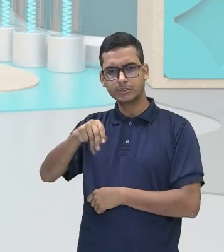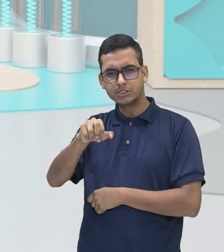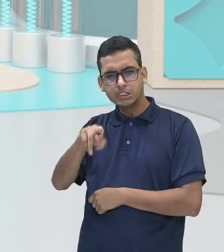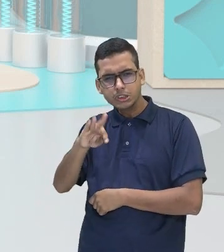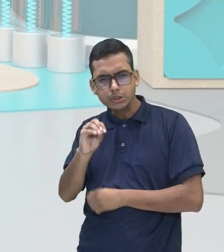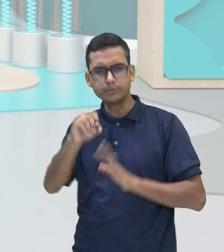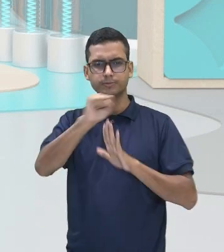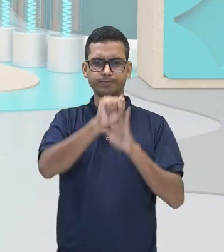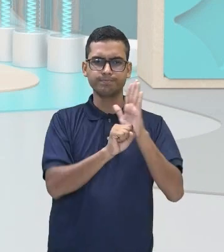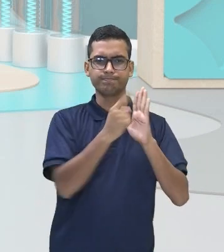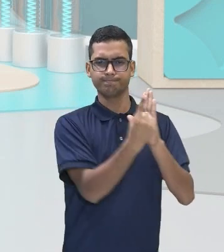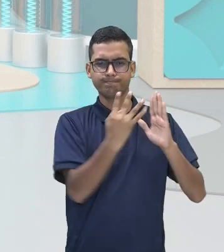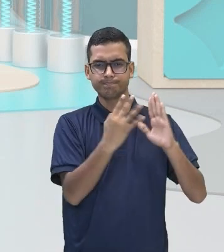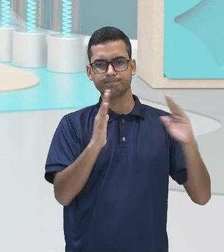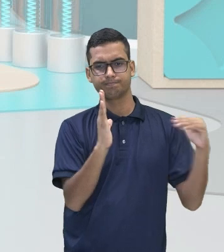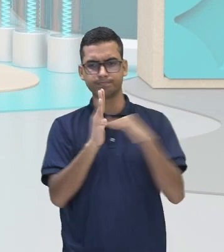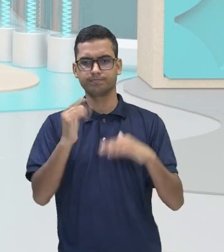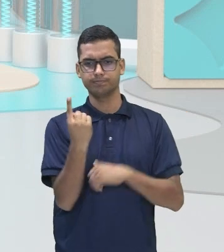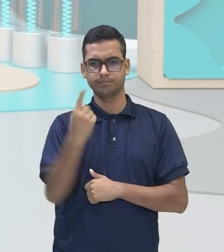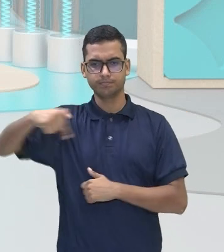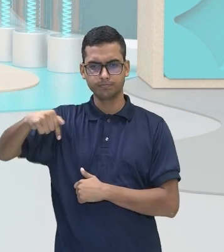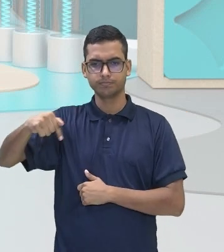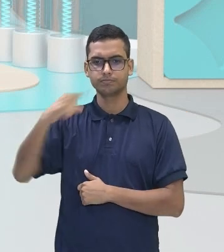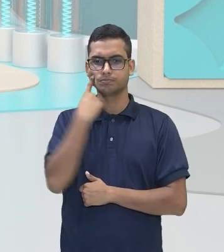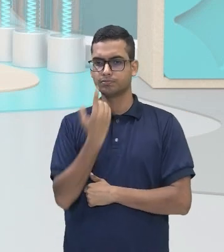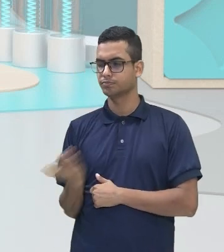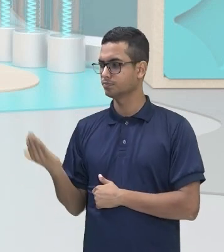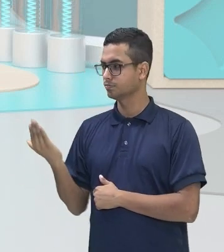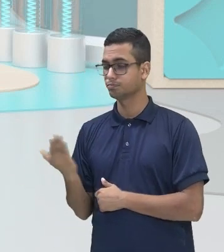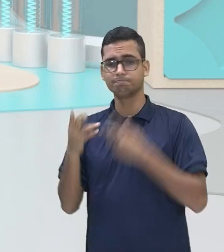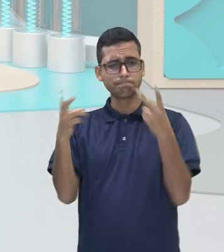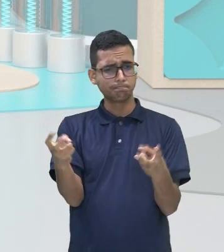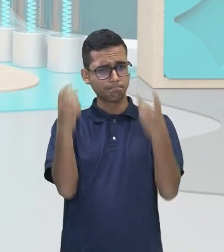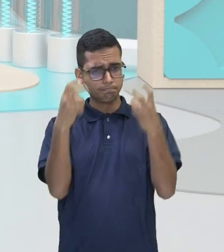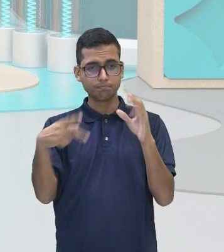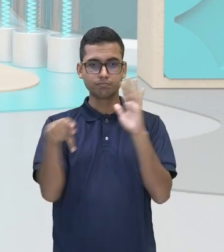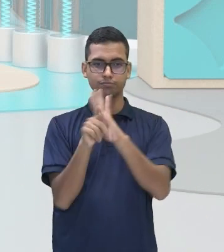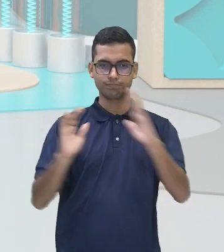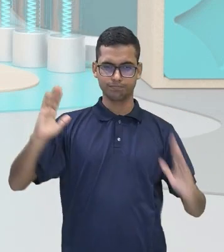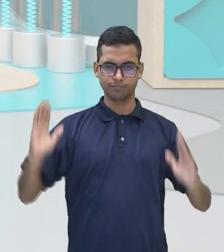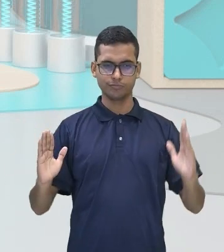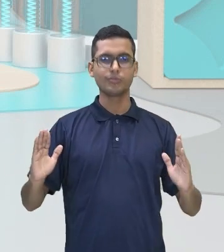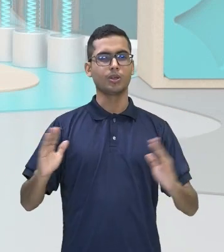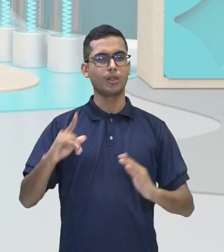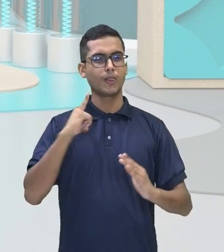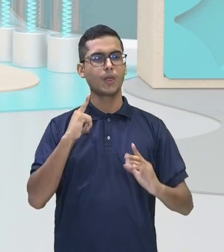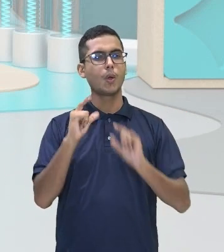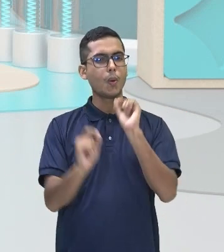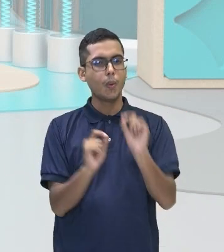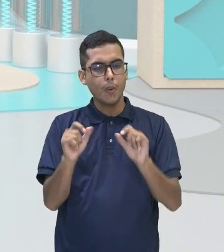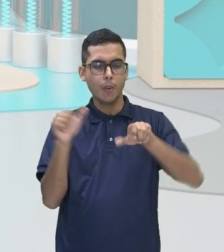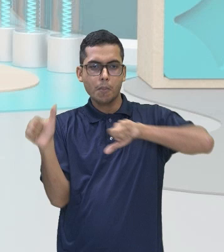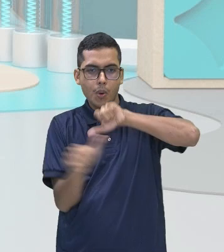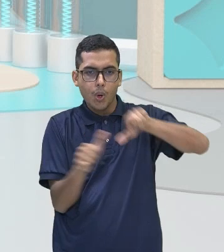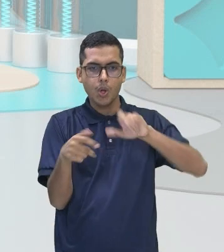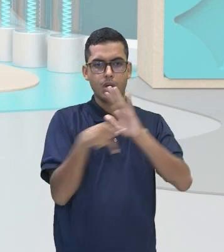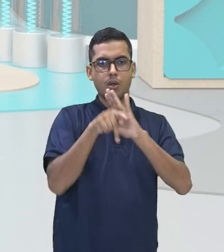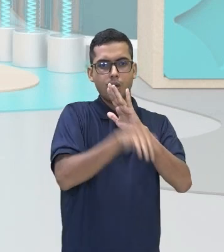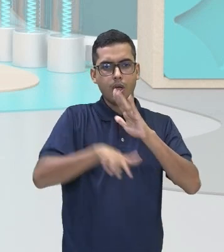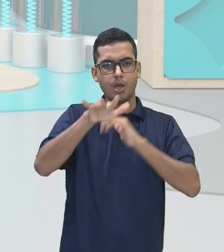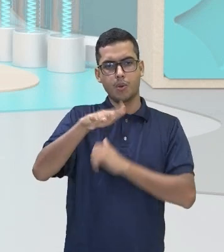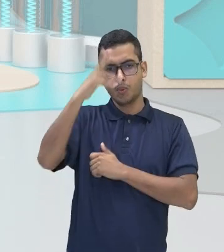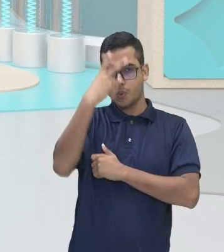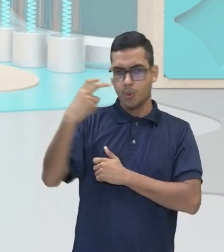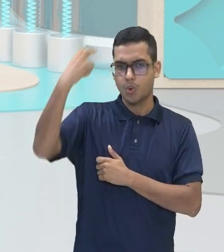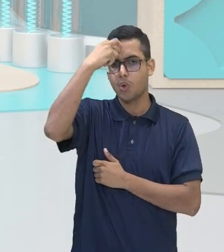14 e 17, a gente percebe que o Renascimento trouxe uma revitalização em diversas áreas, inclusive na